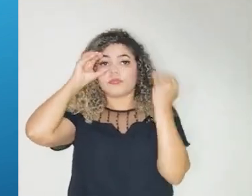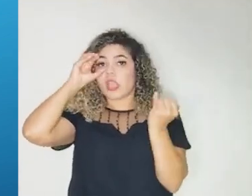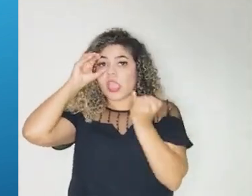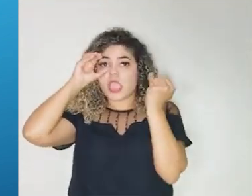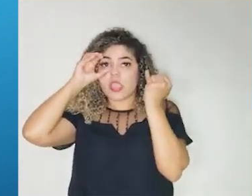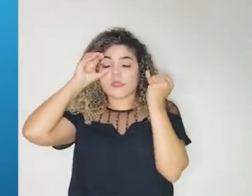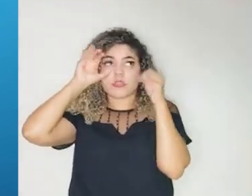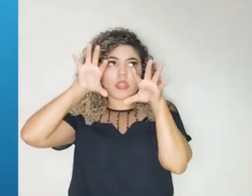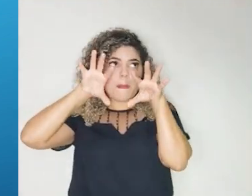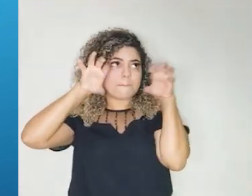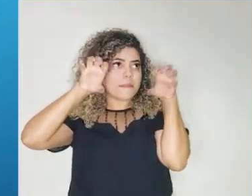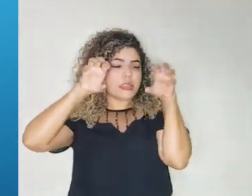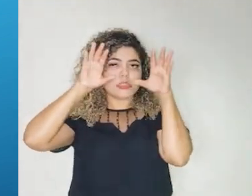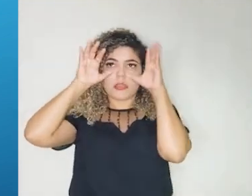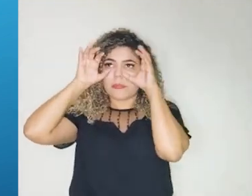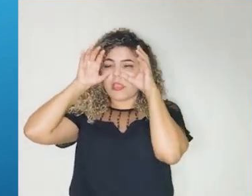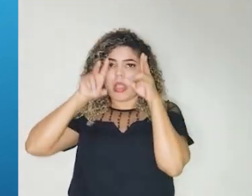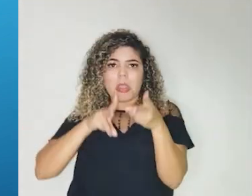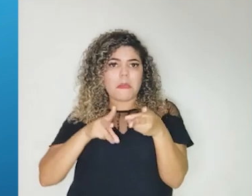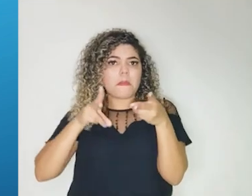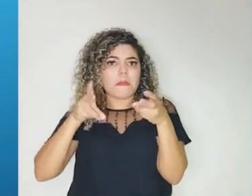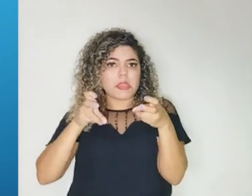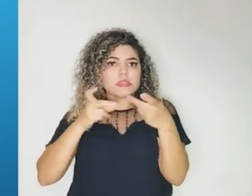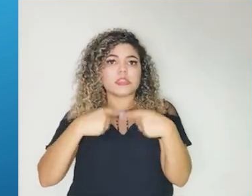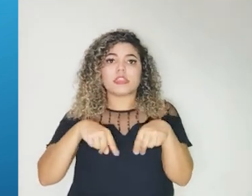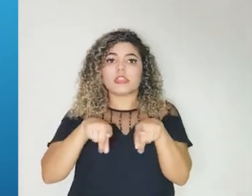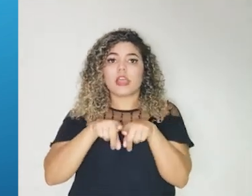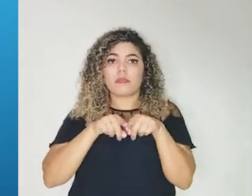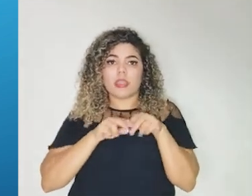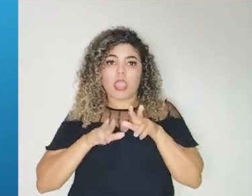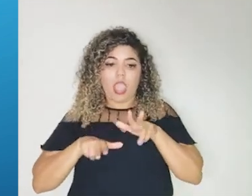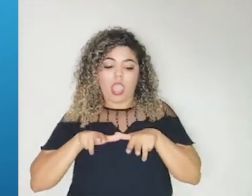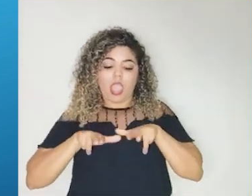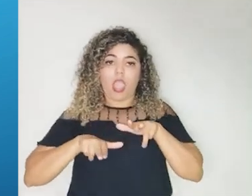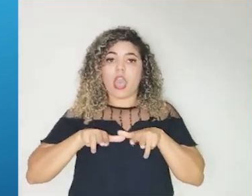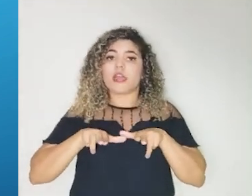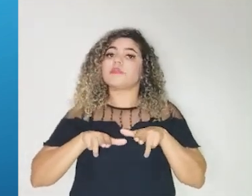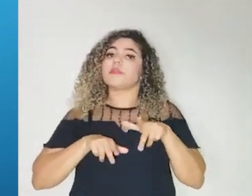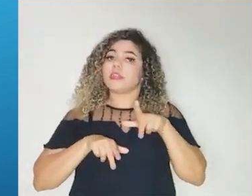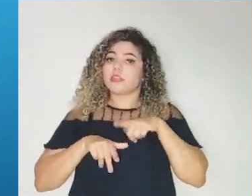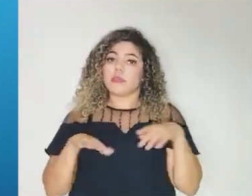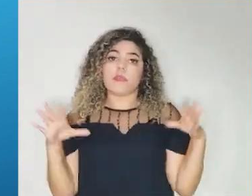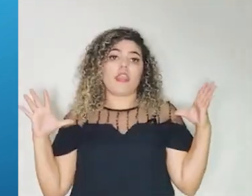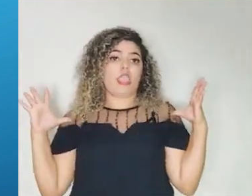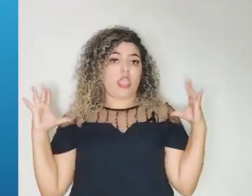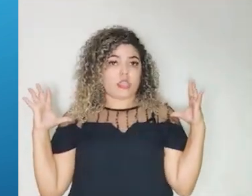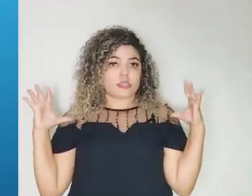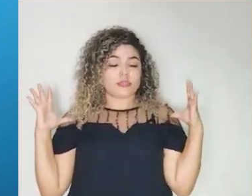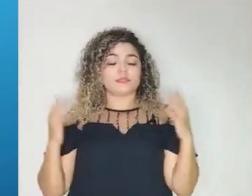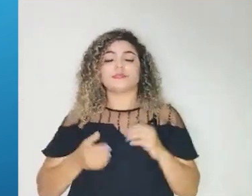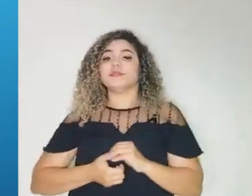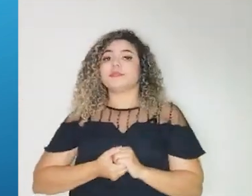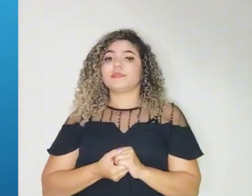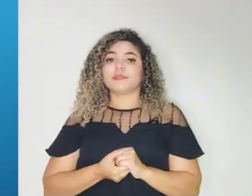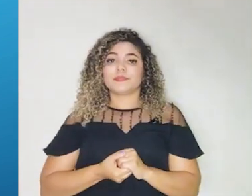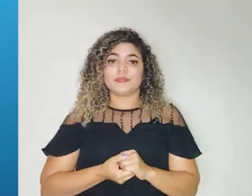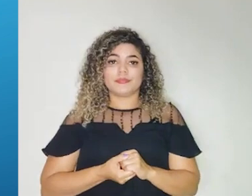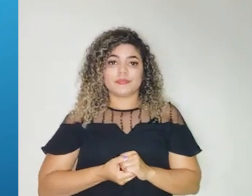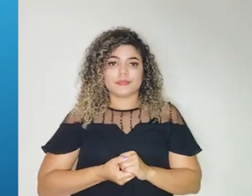componente sensorial desses animais. As chamadas pernas e também as asas.